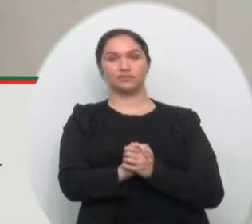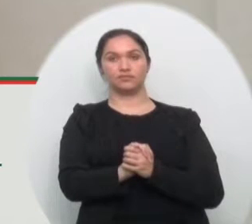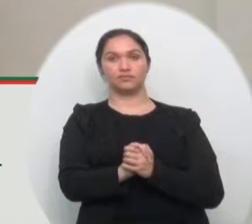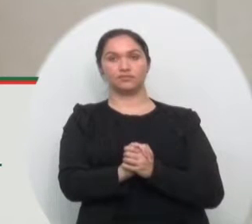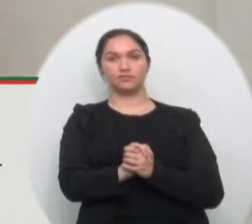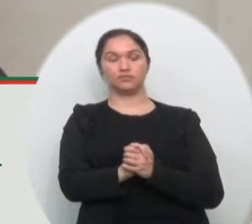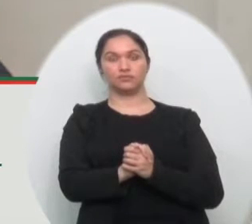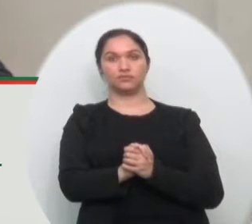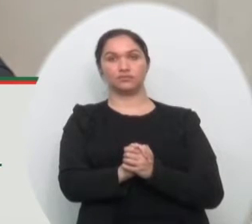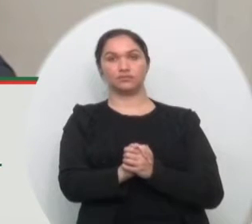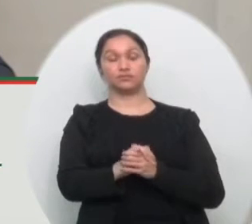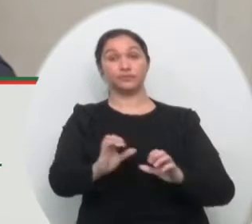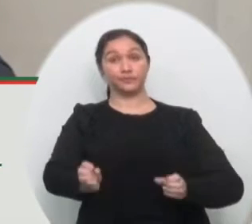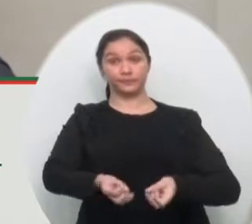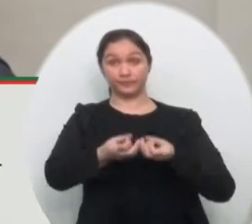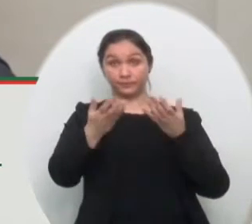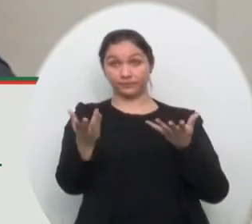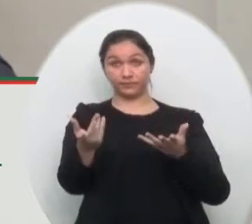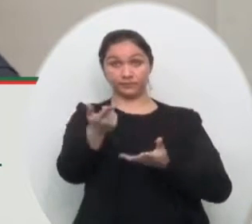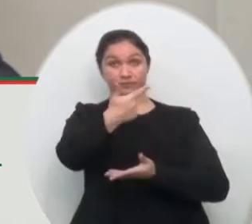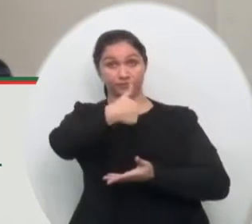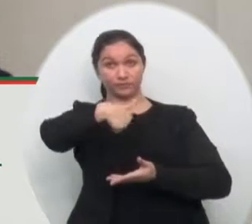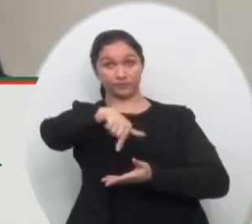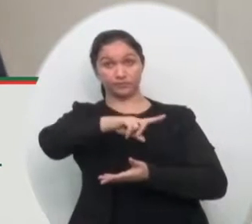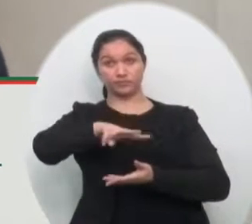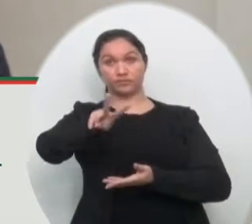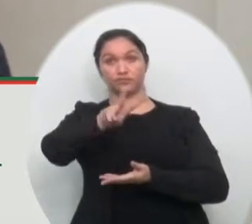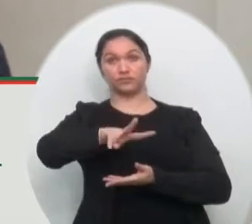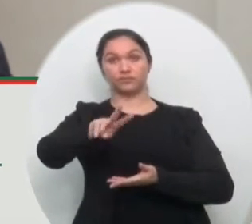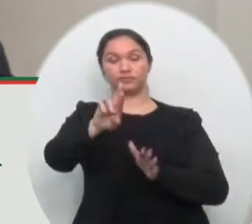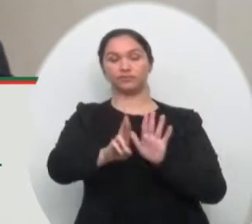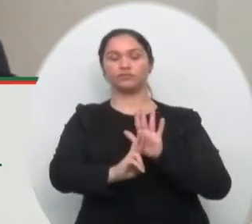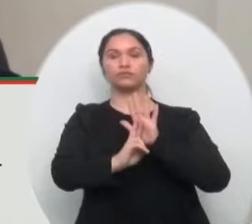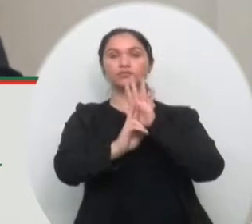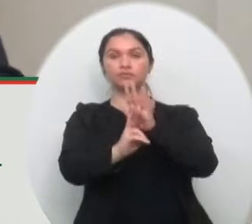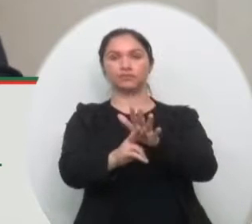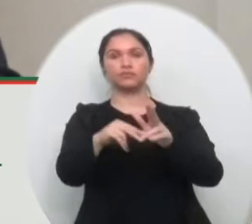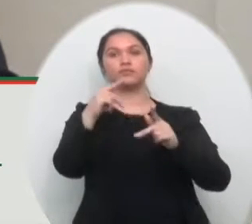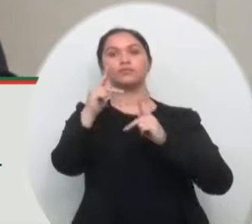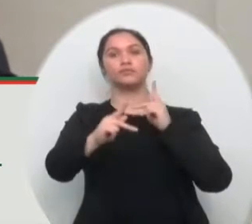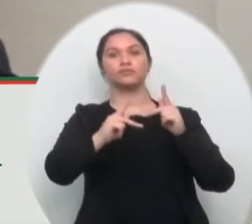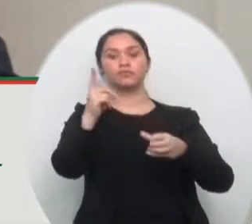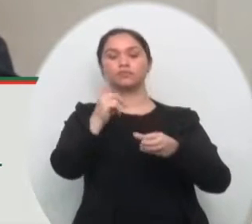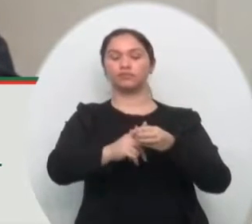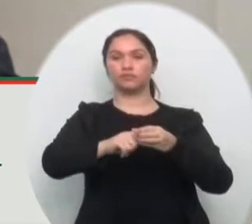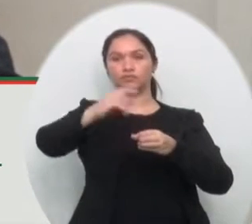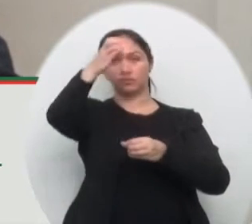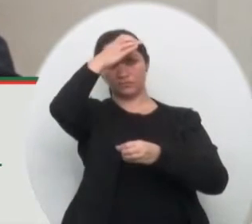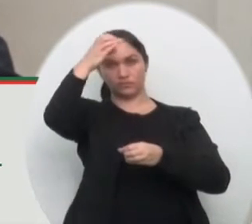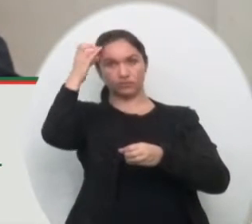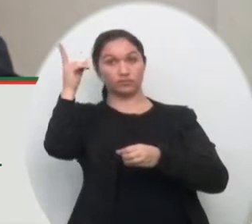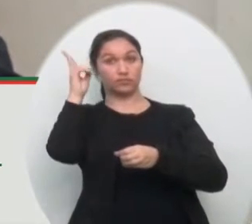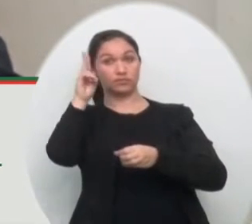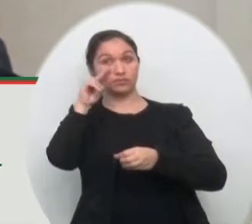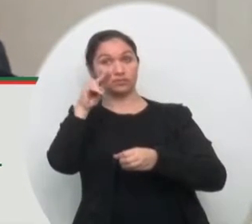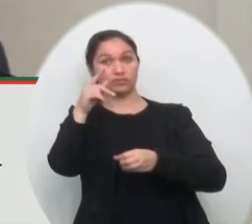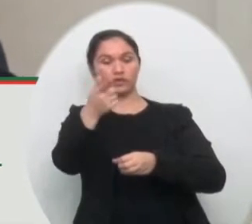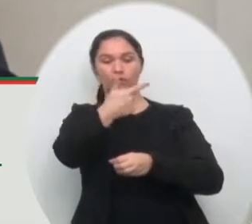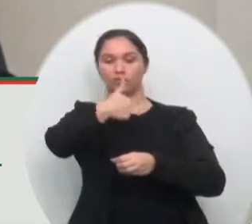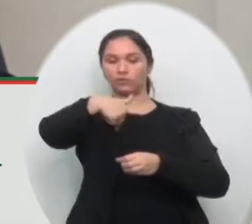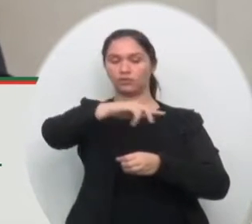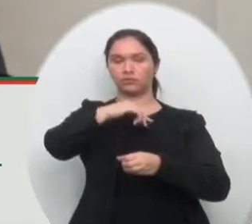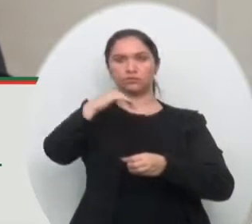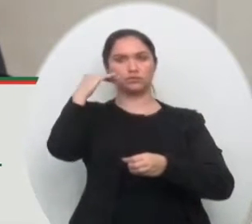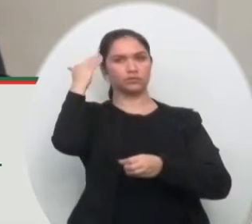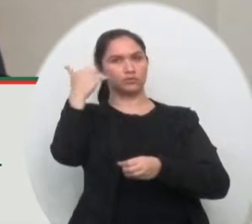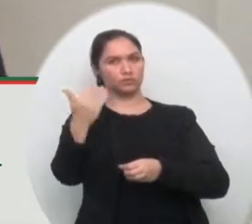moção. Então, aqui nós, enquanto vereadores, enquanto representantes do povo, essa homenagem não é somente desse vereador